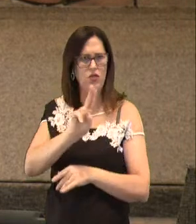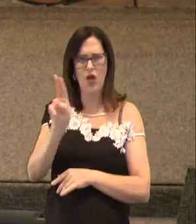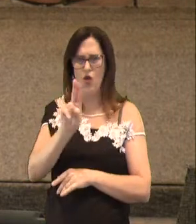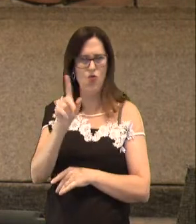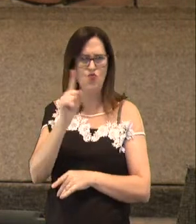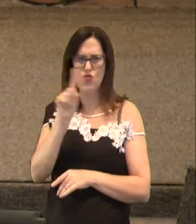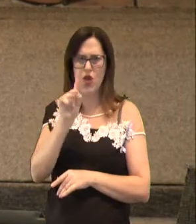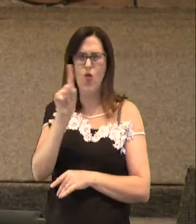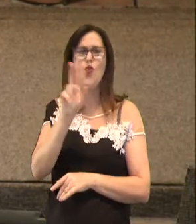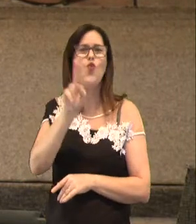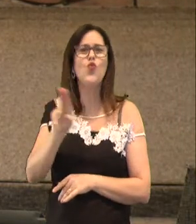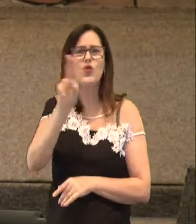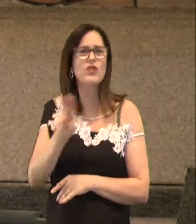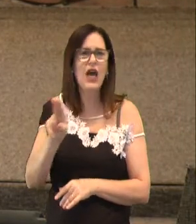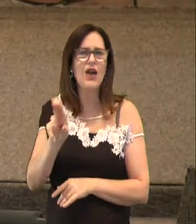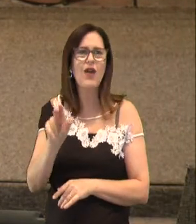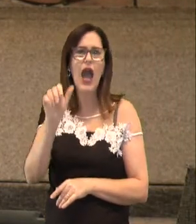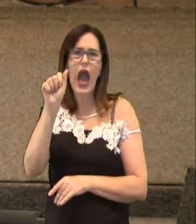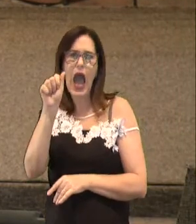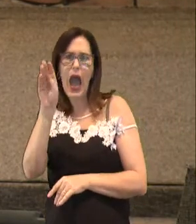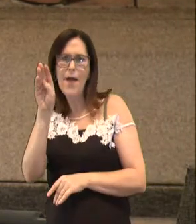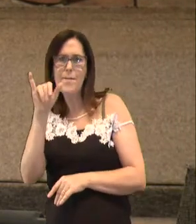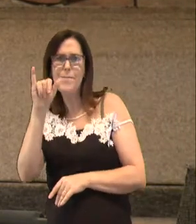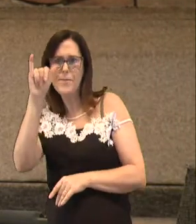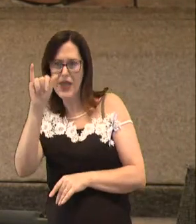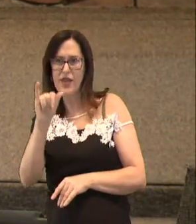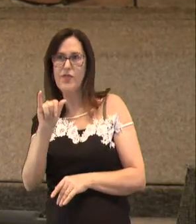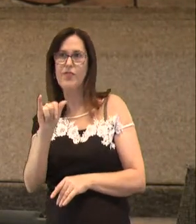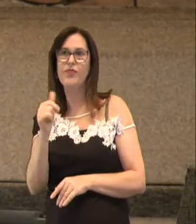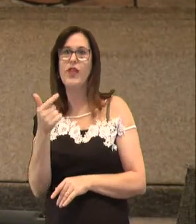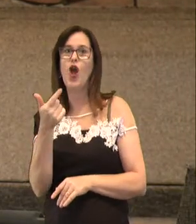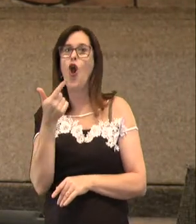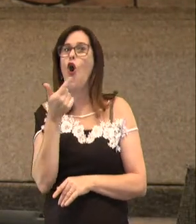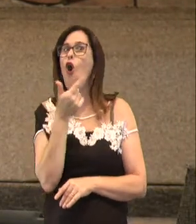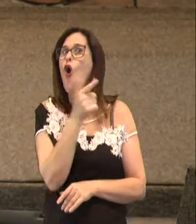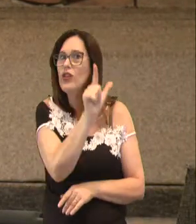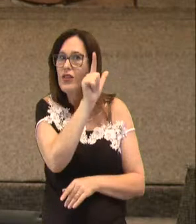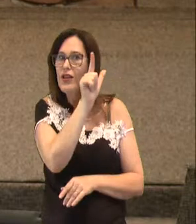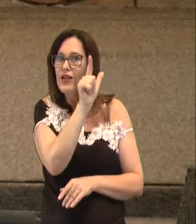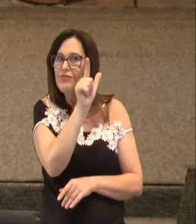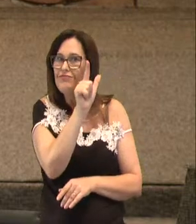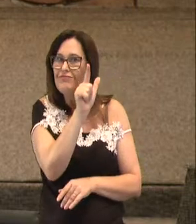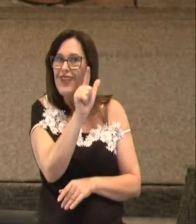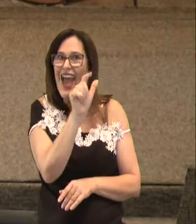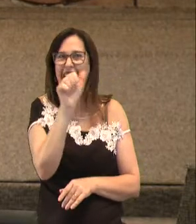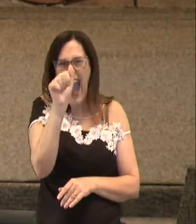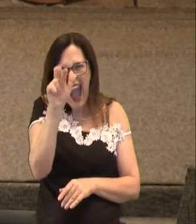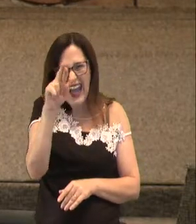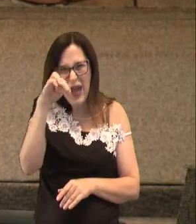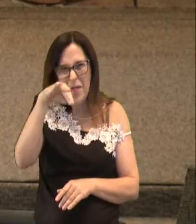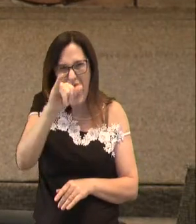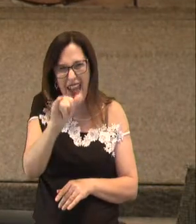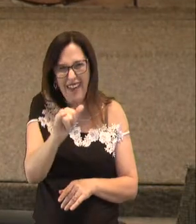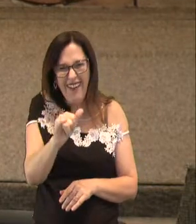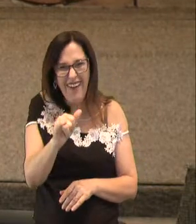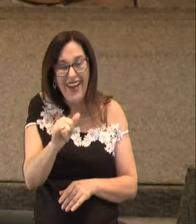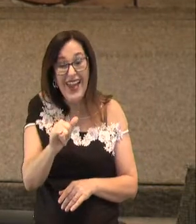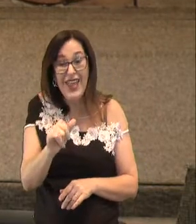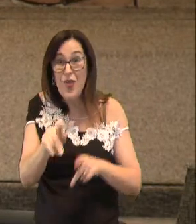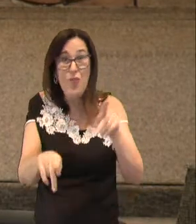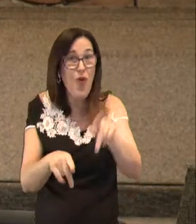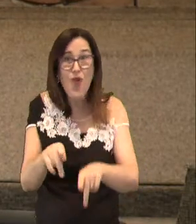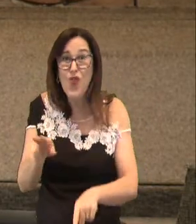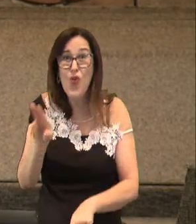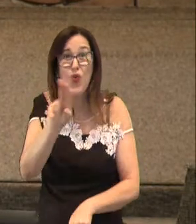Abi. Jesus usava a palavra do aramaico, do idioma que era popular, daquela língua